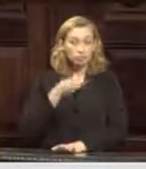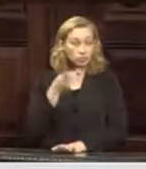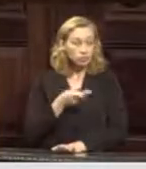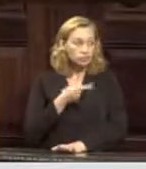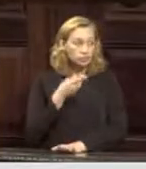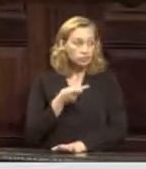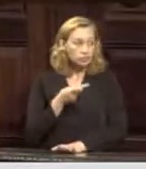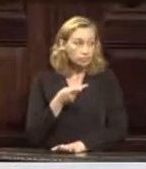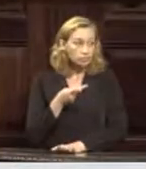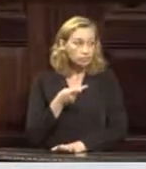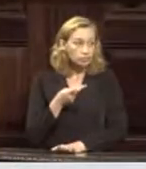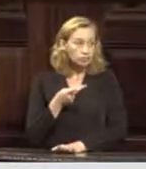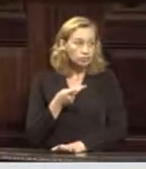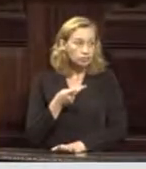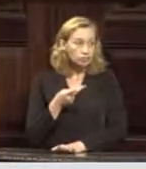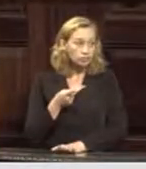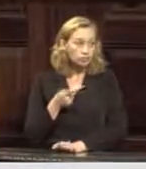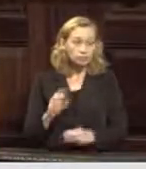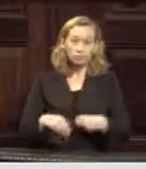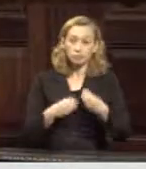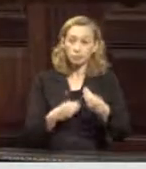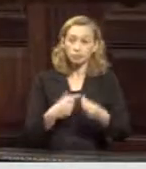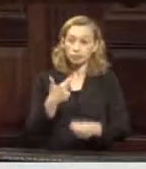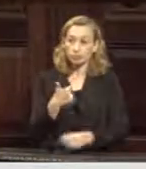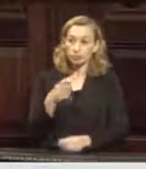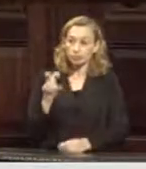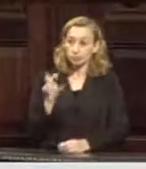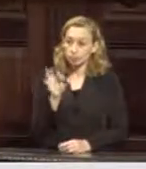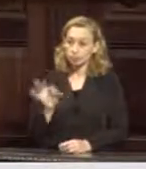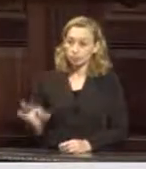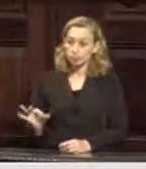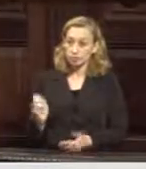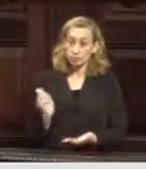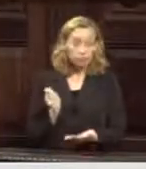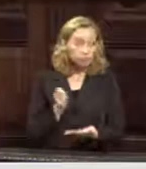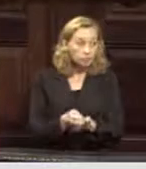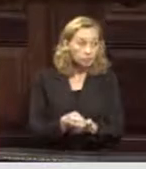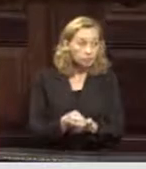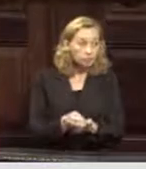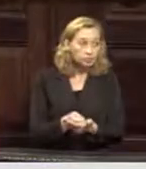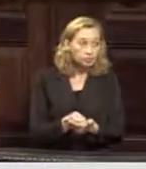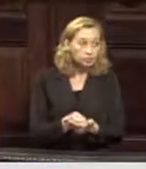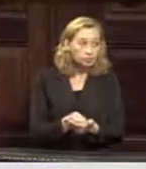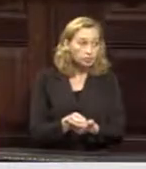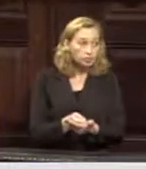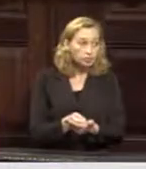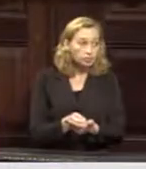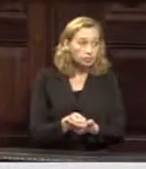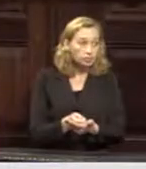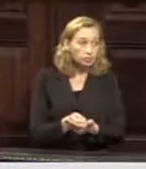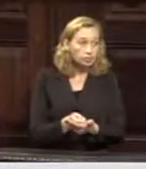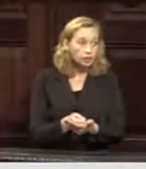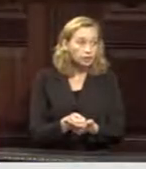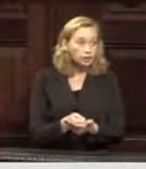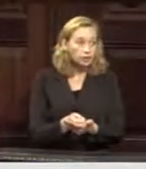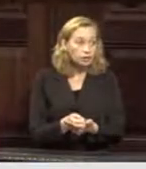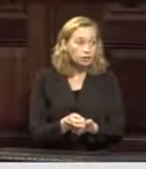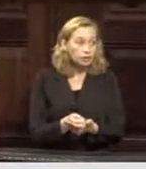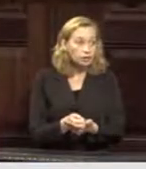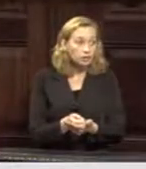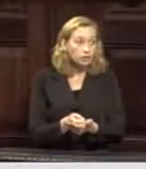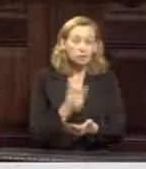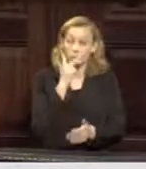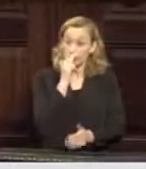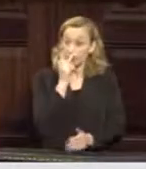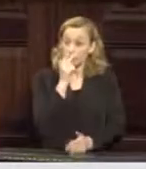ao garantir apenas os 25% de duodécimos para pagamento pessoal, eu usei essa imagem, é como se nós tivéssemos colocado um bode na